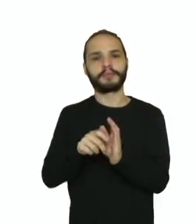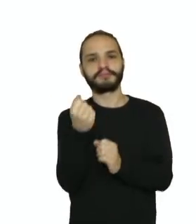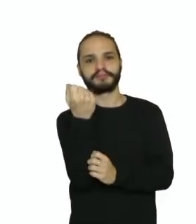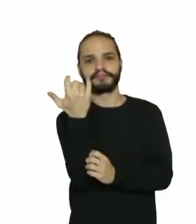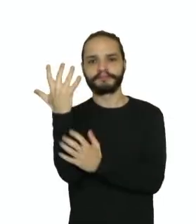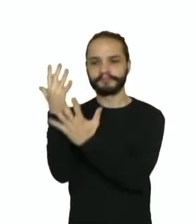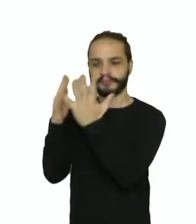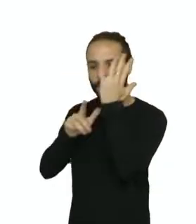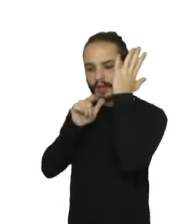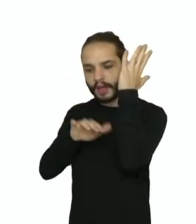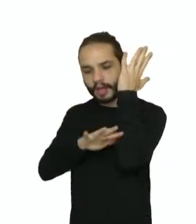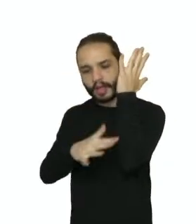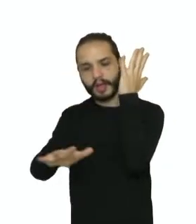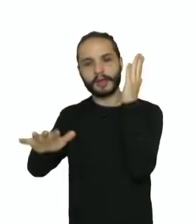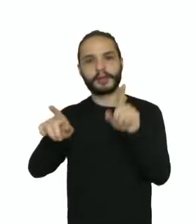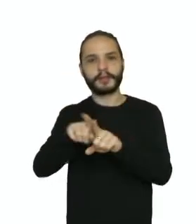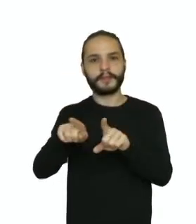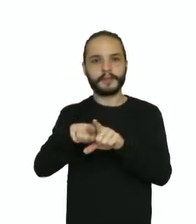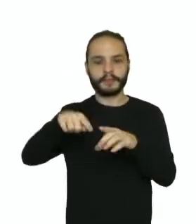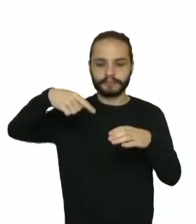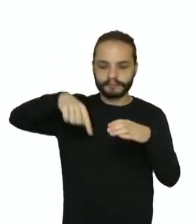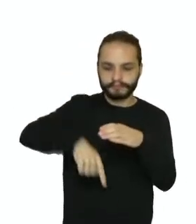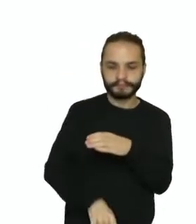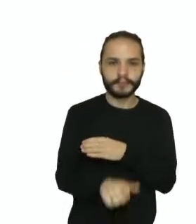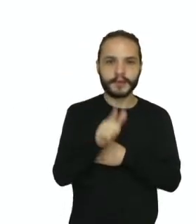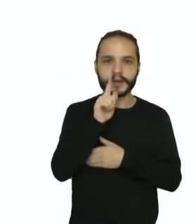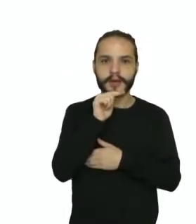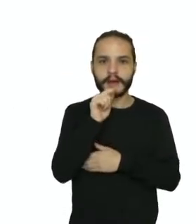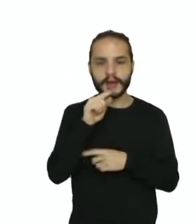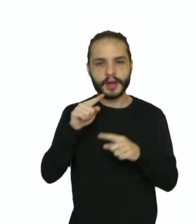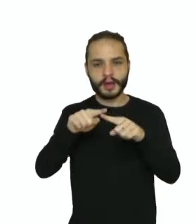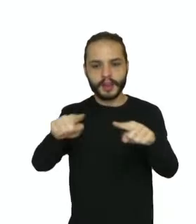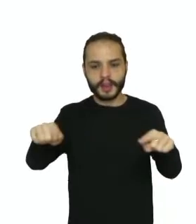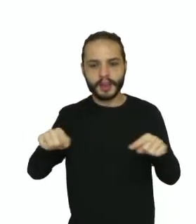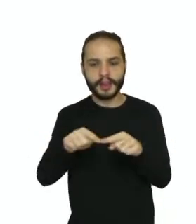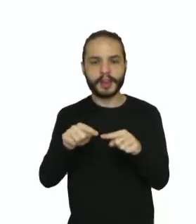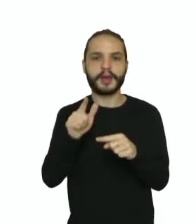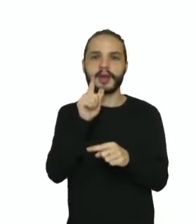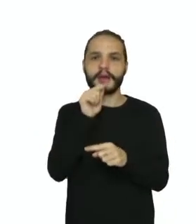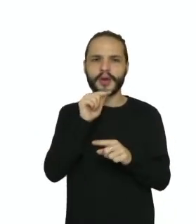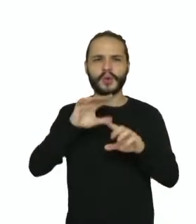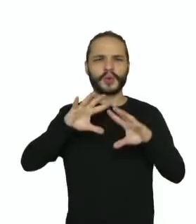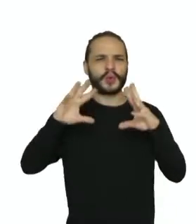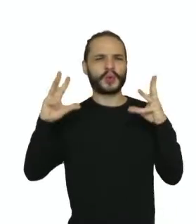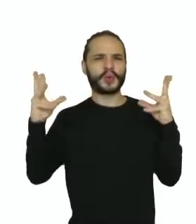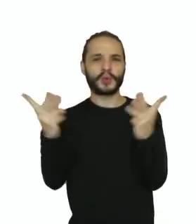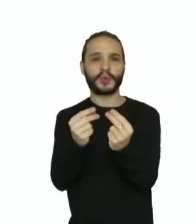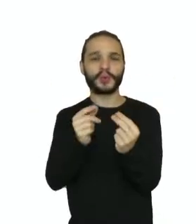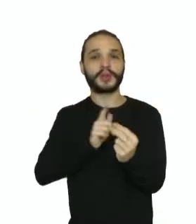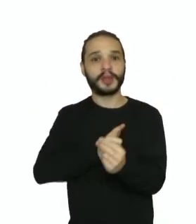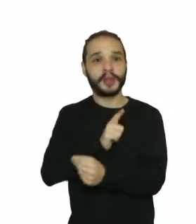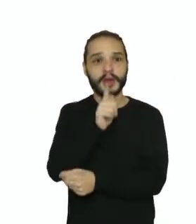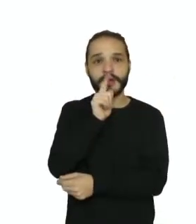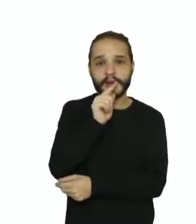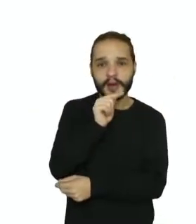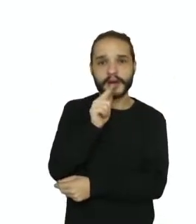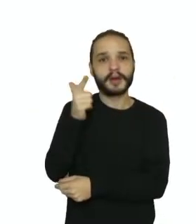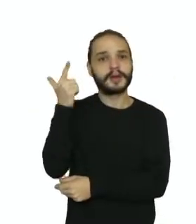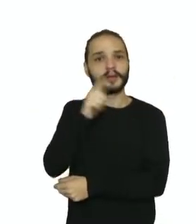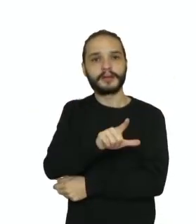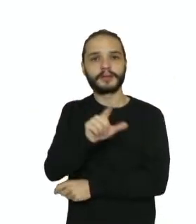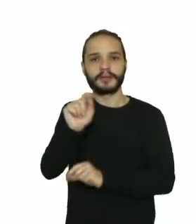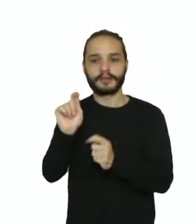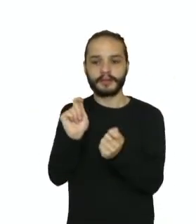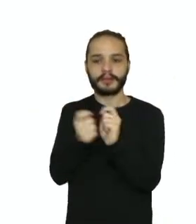lençóis freáticos, as lagoas, mangues, né? Então, toda a região onde tem água em maior quantidade, onde tem seres vivos adaptados